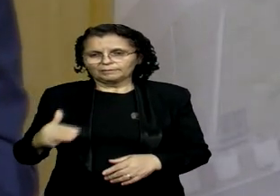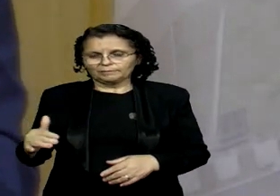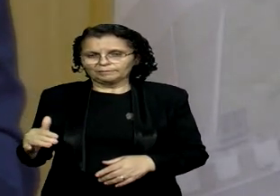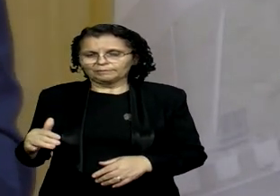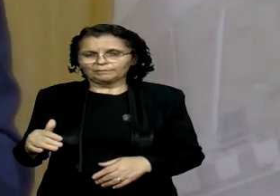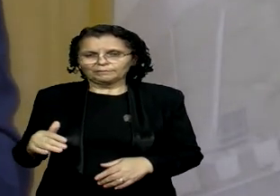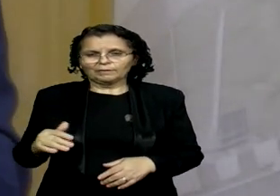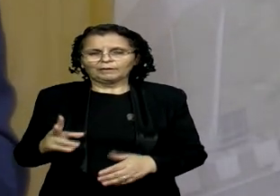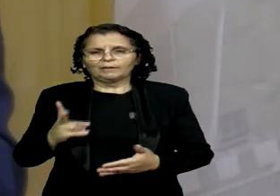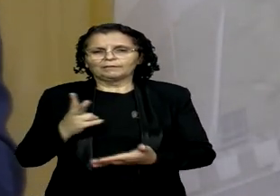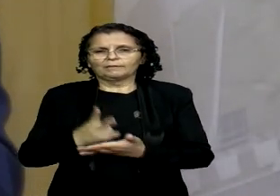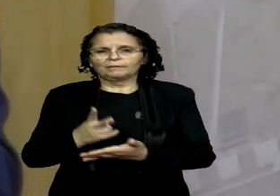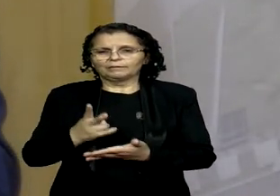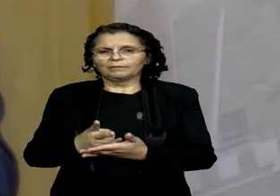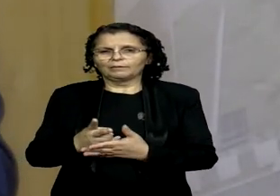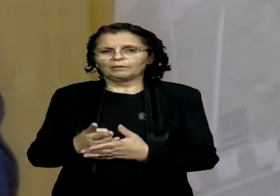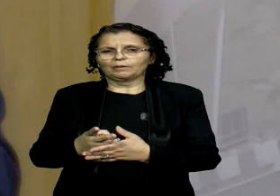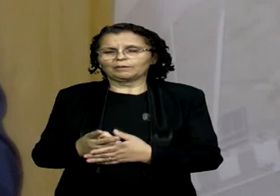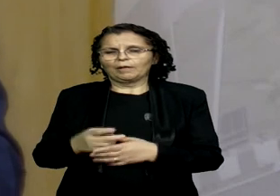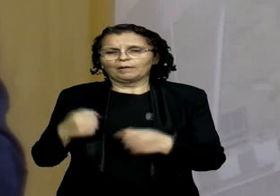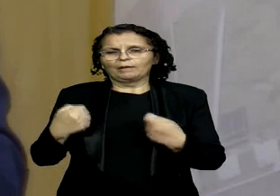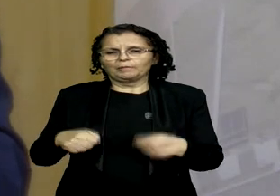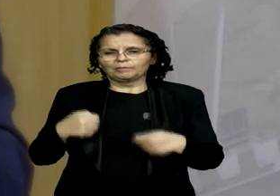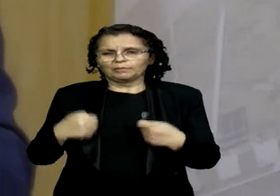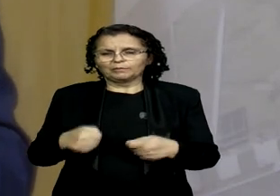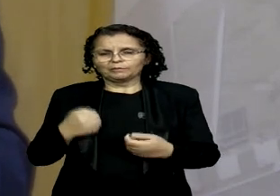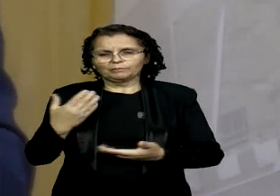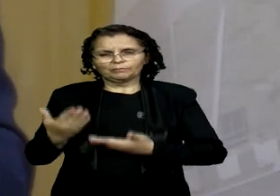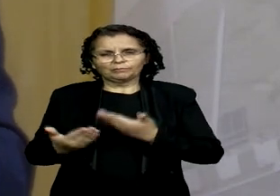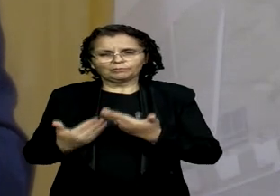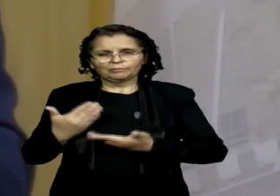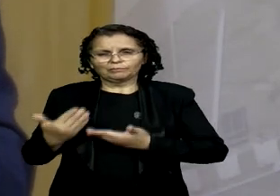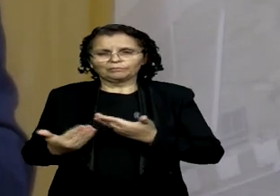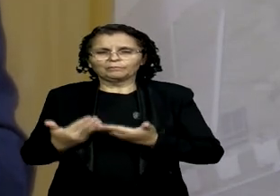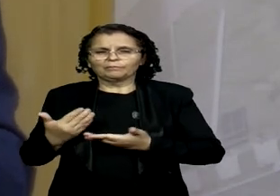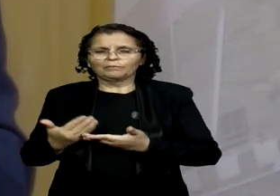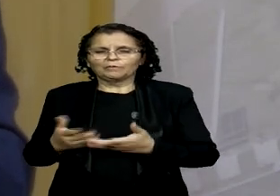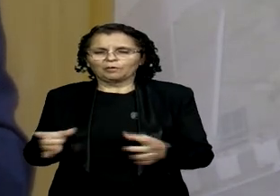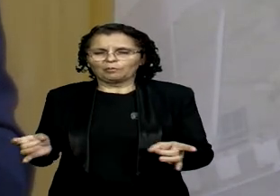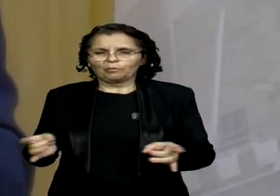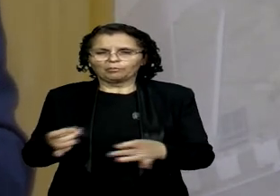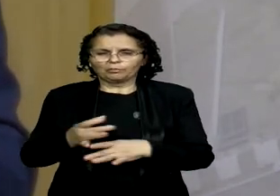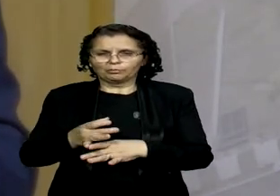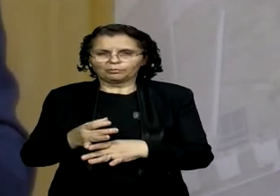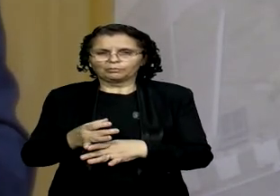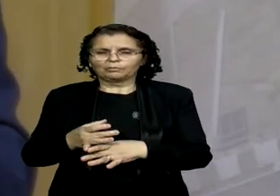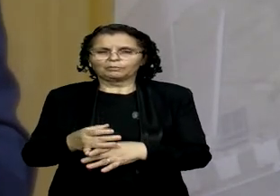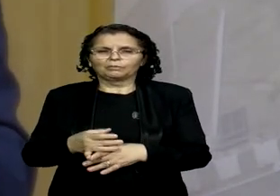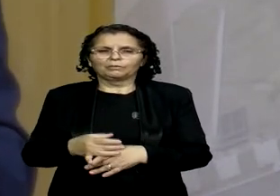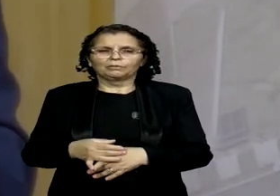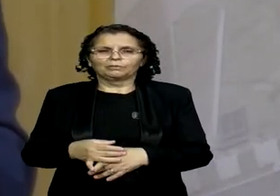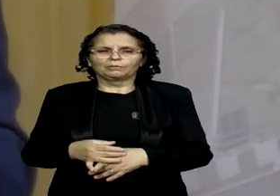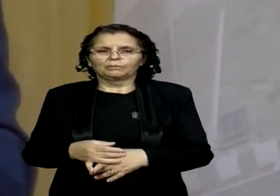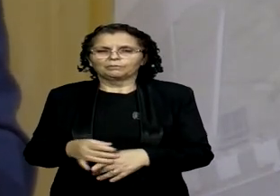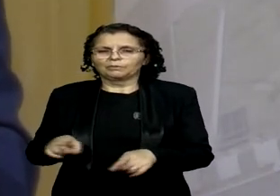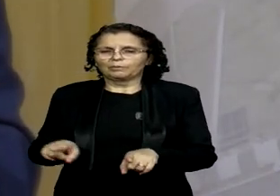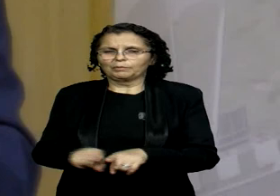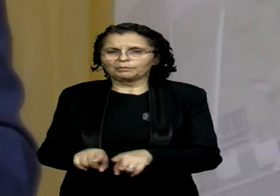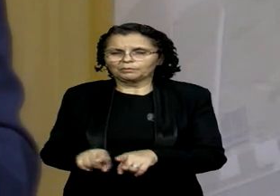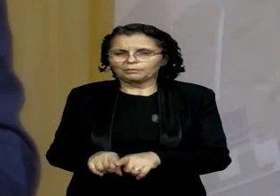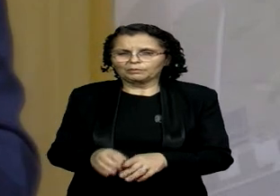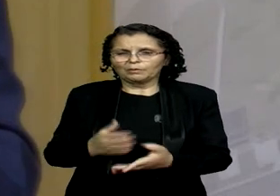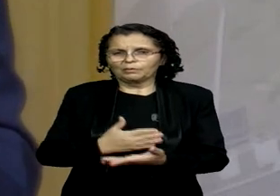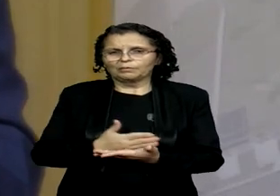crianças. Sendo assim, a consulta é necessária para o fechamento desse diagnóstico